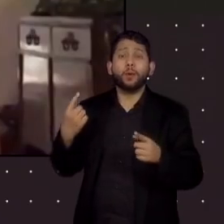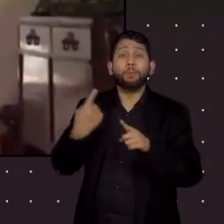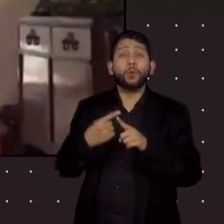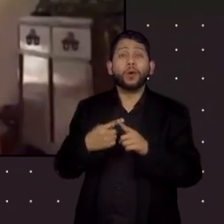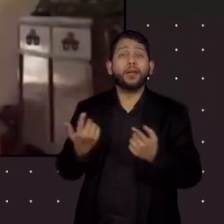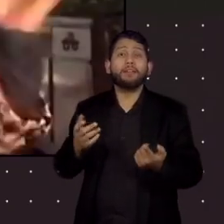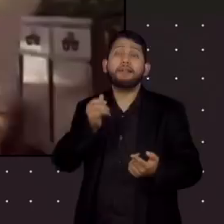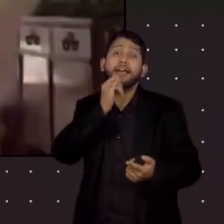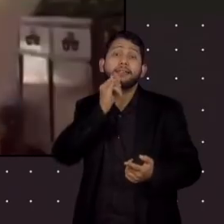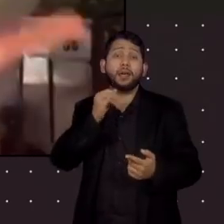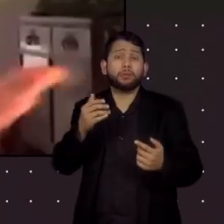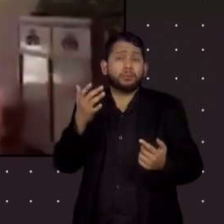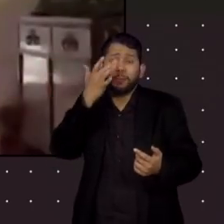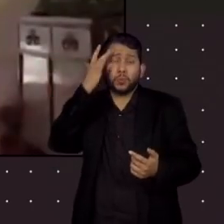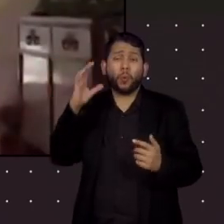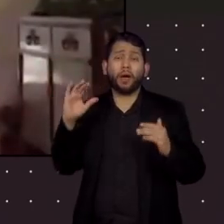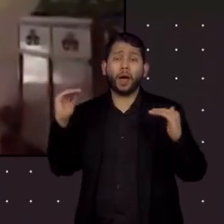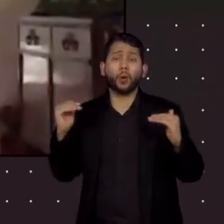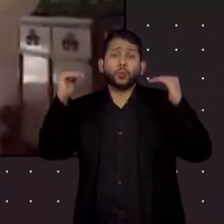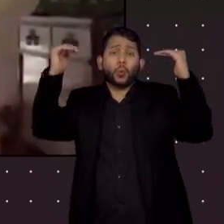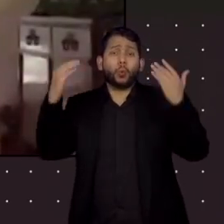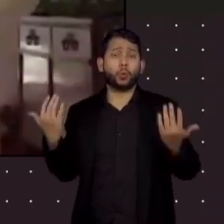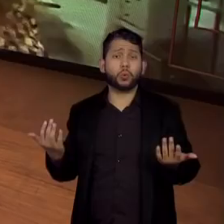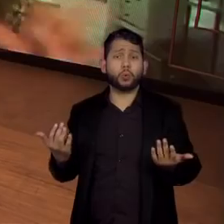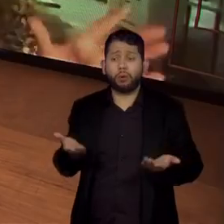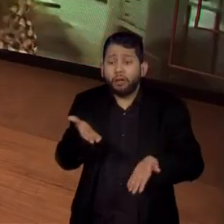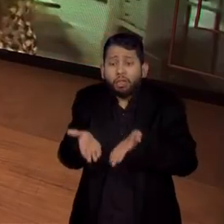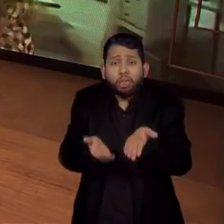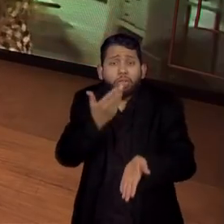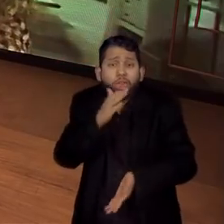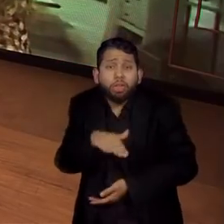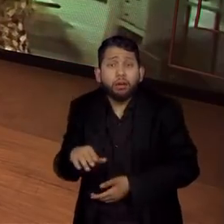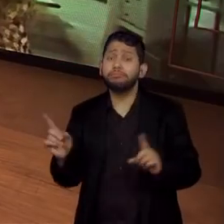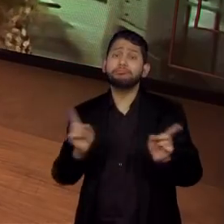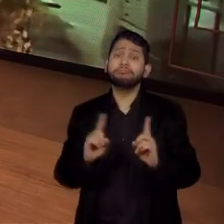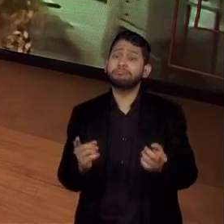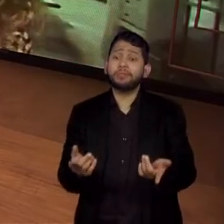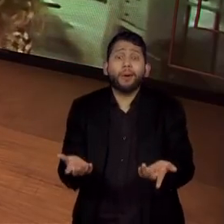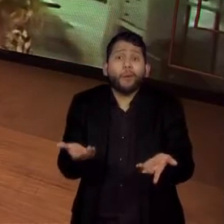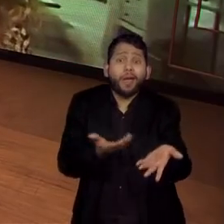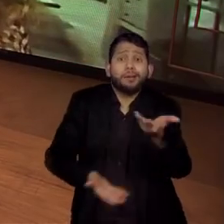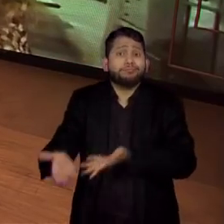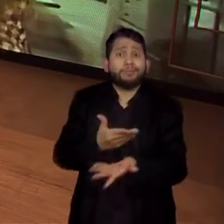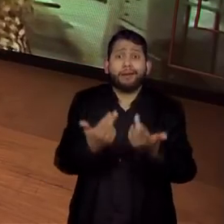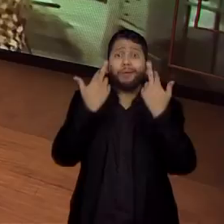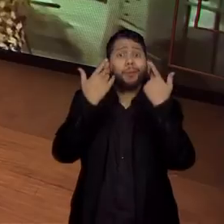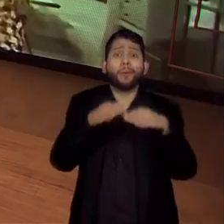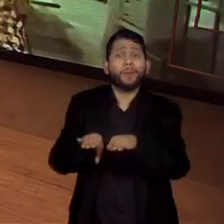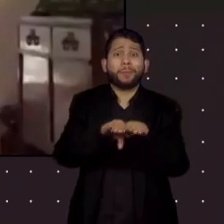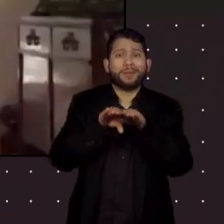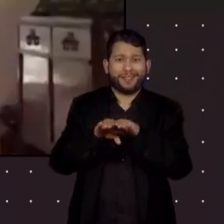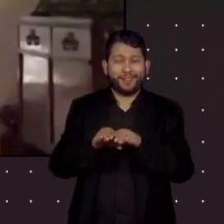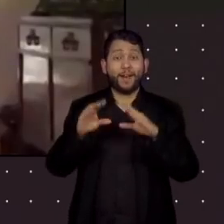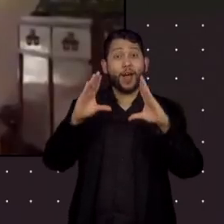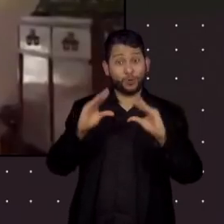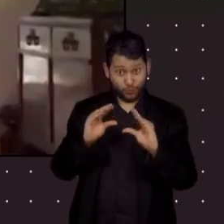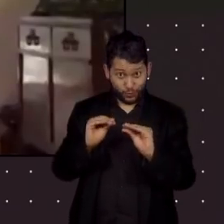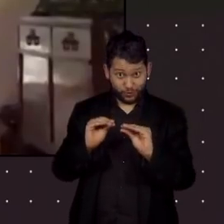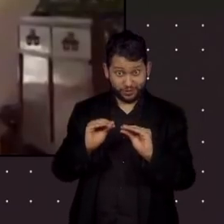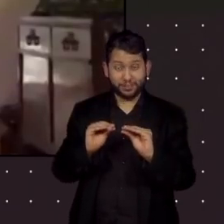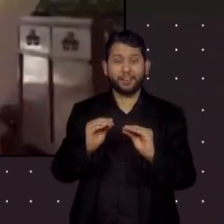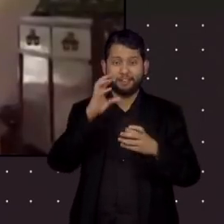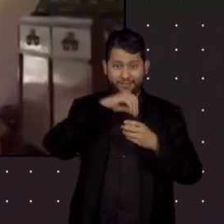lá todo mundo adulto morando, né? Então ele virou a festa na casa, né? E à noite chegava a Elis para buscá-lo, tudo,